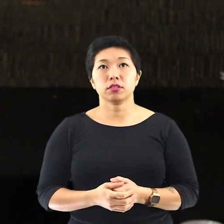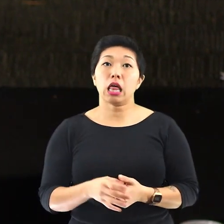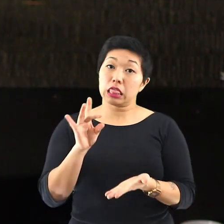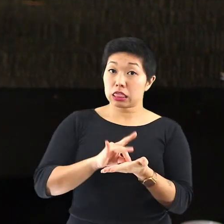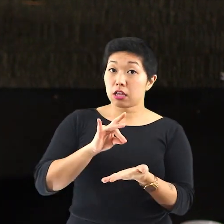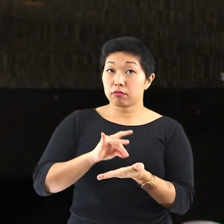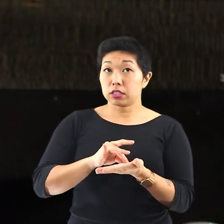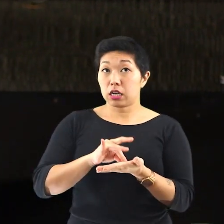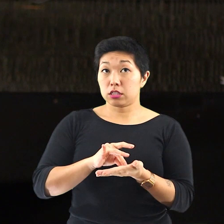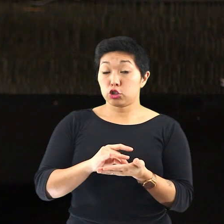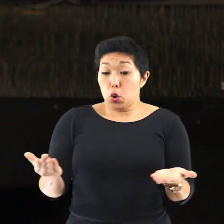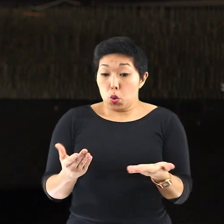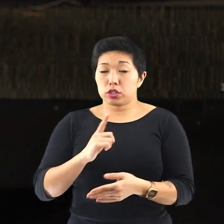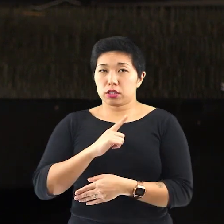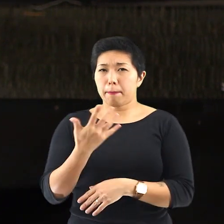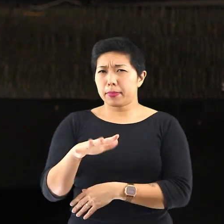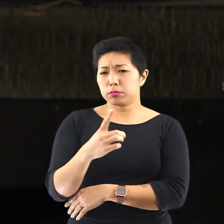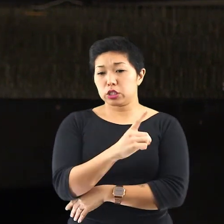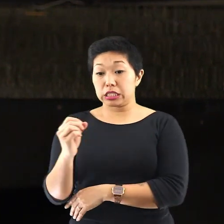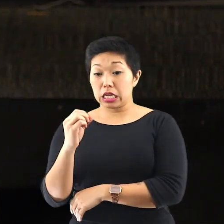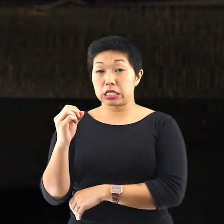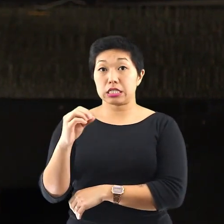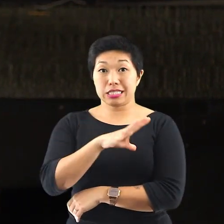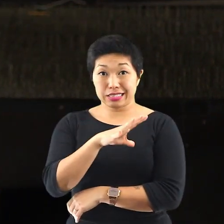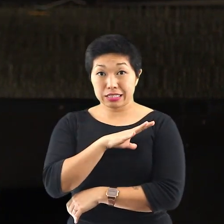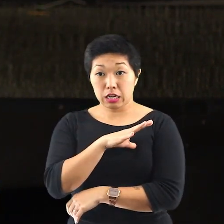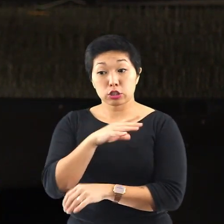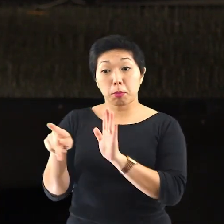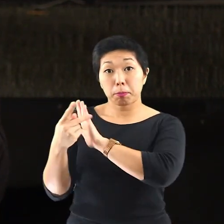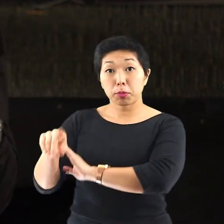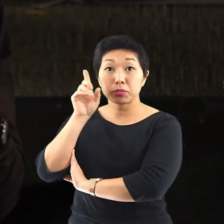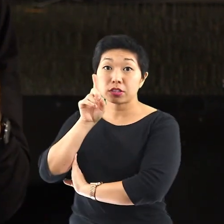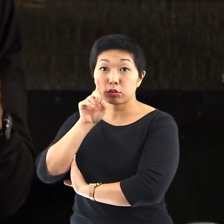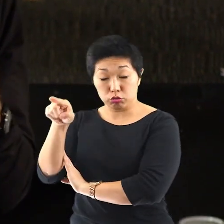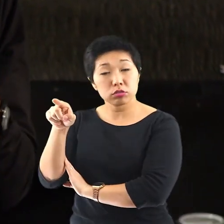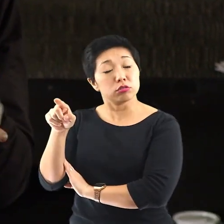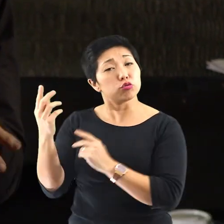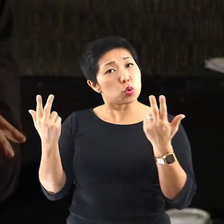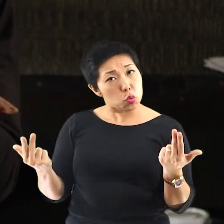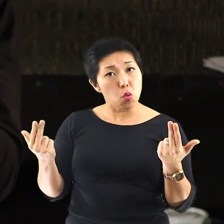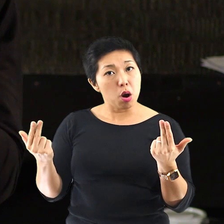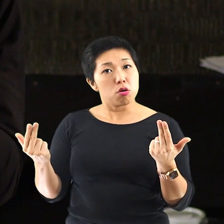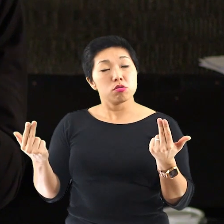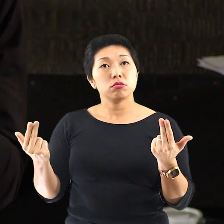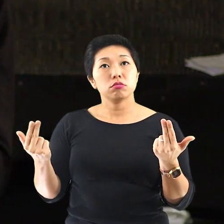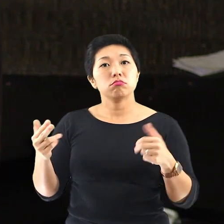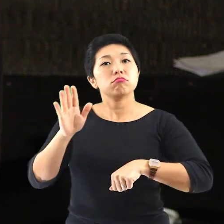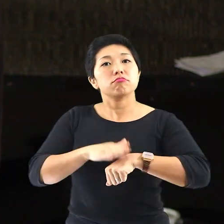Na verdade, há hoje cerca de 100 cidades norte-americanas, como Stockton, que estão